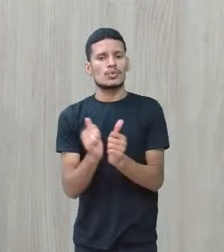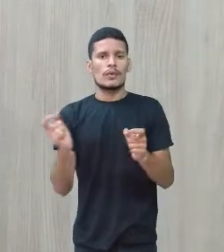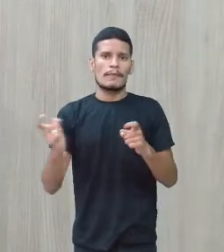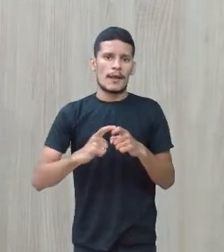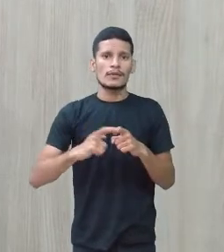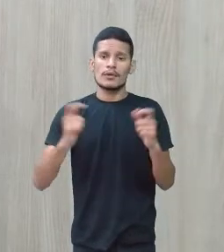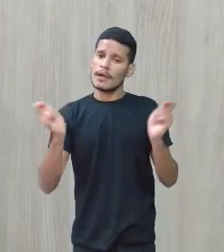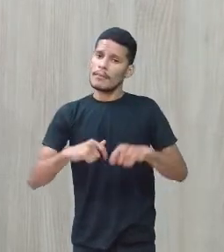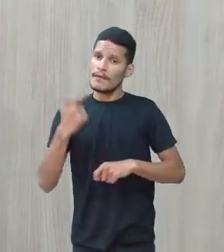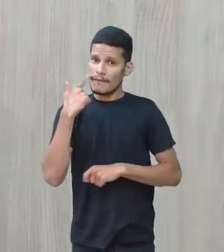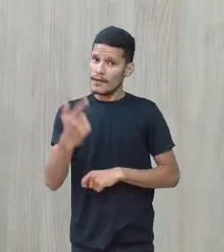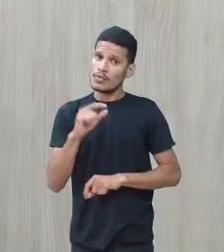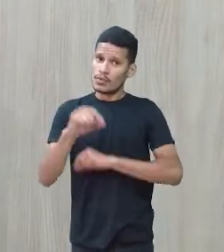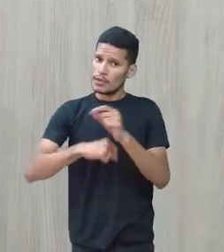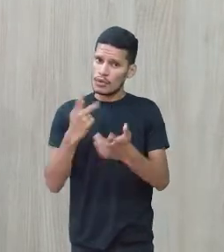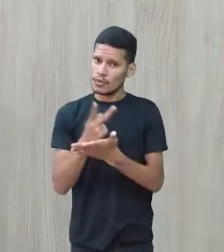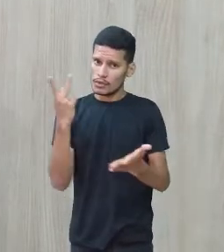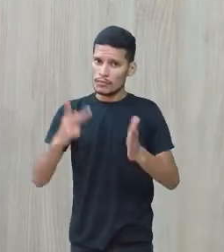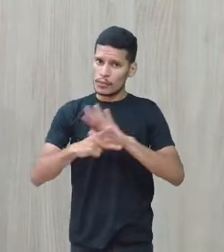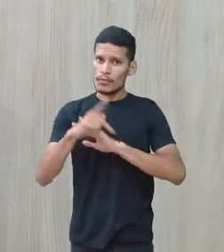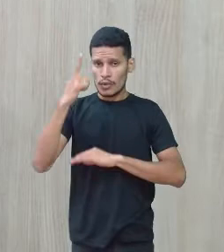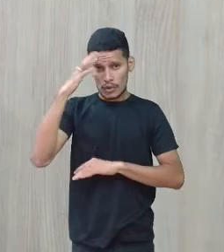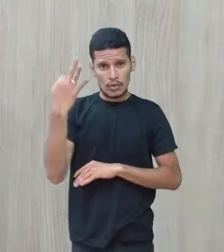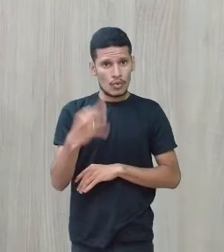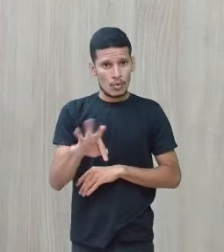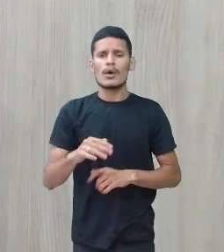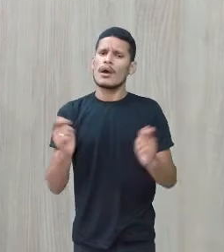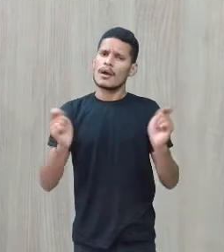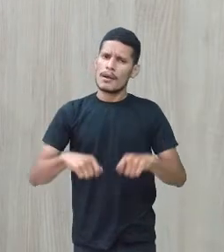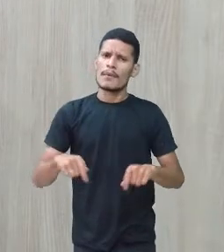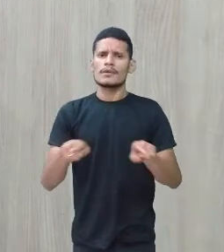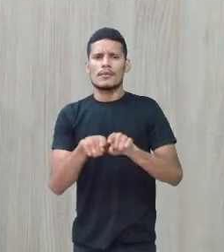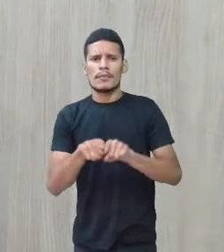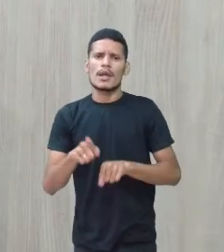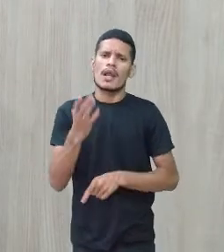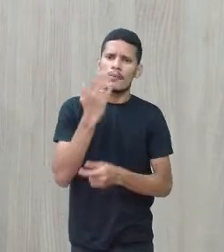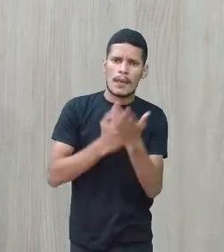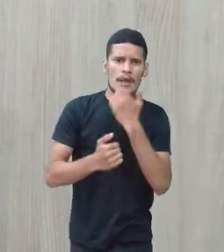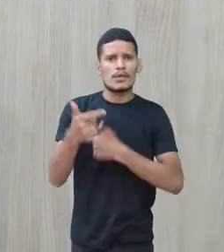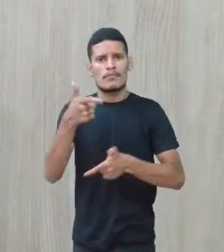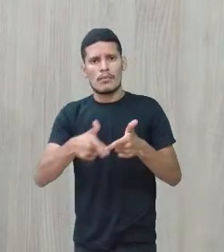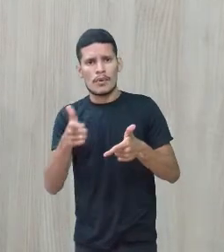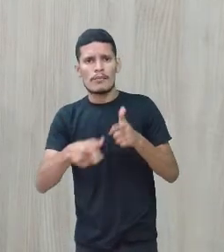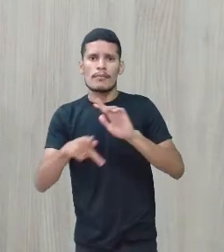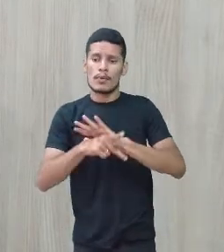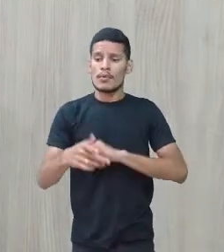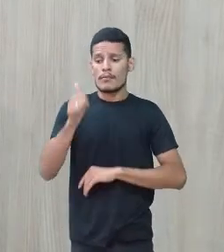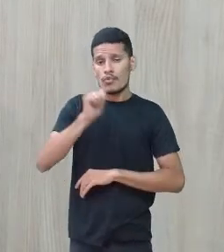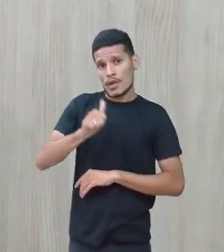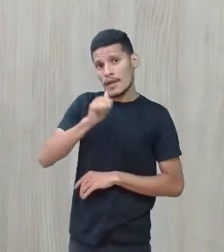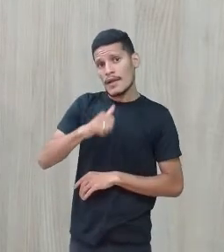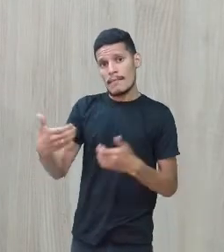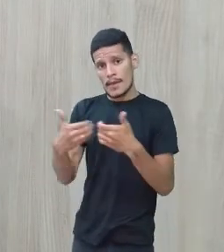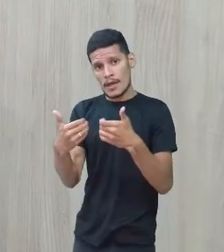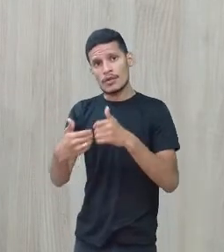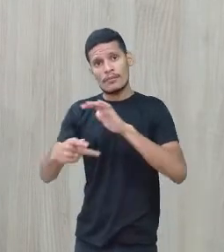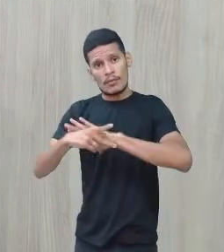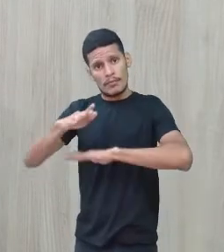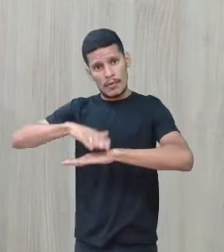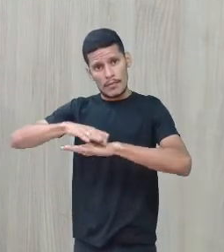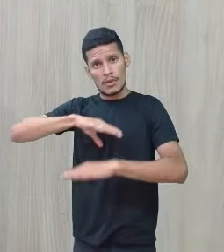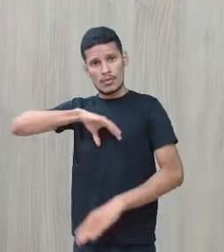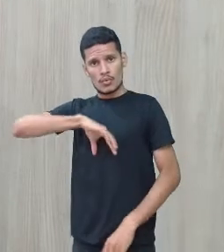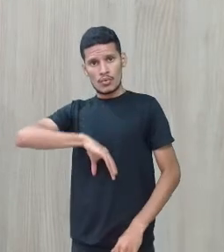ver o que é que está causando essa enxaqueca. Às vezes alimentos causam, problemas, as mulheres perto de menstruar também, os hormônios